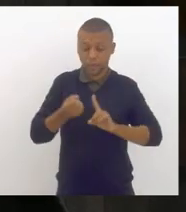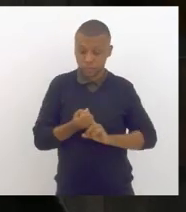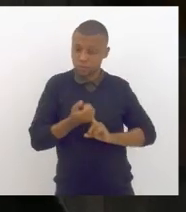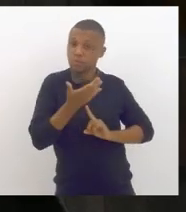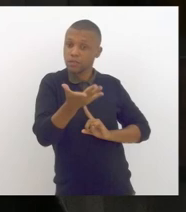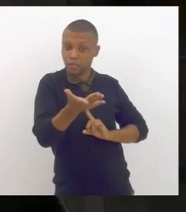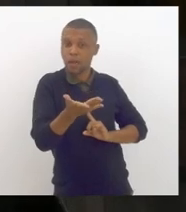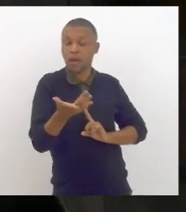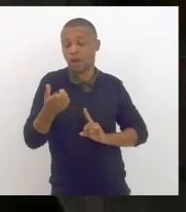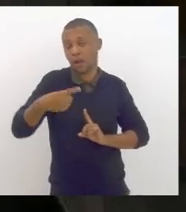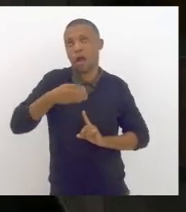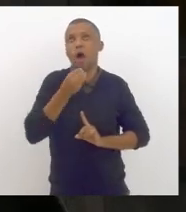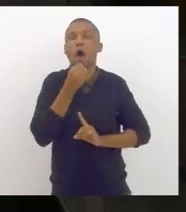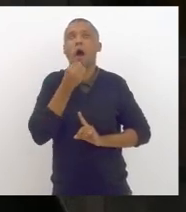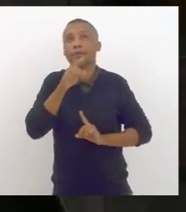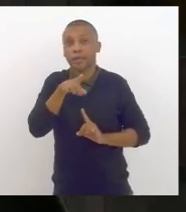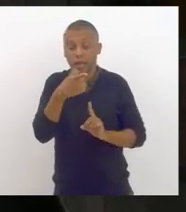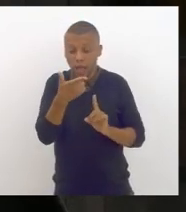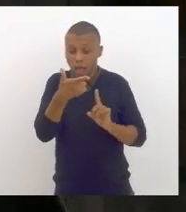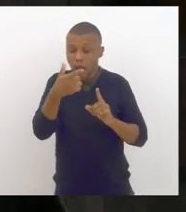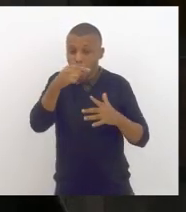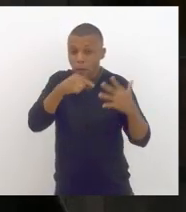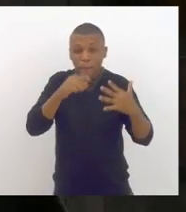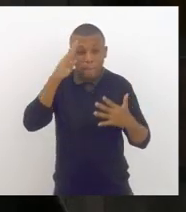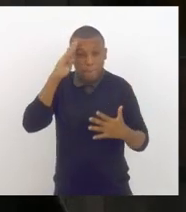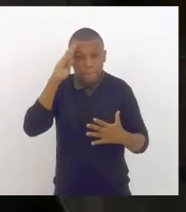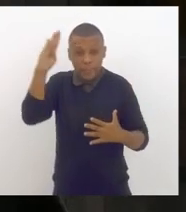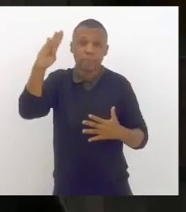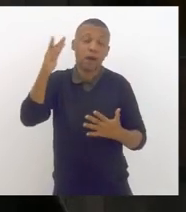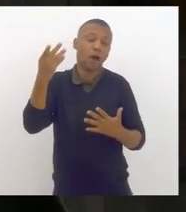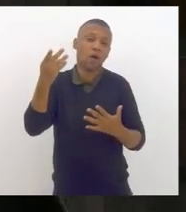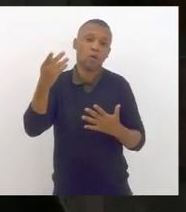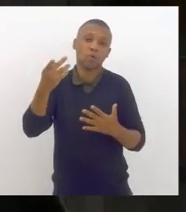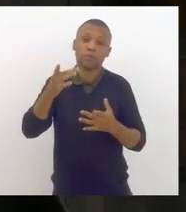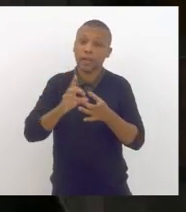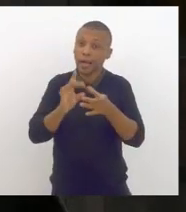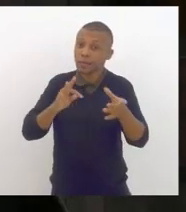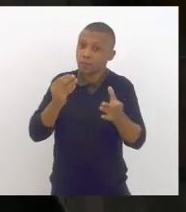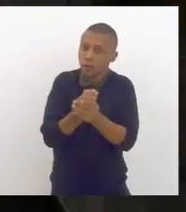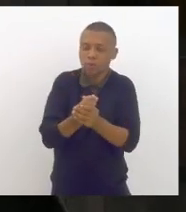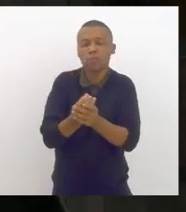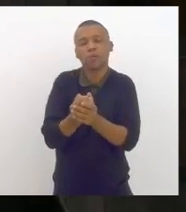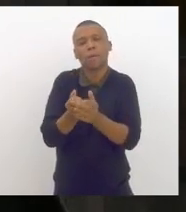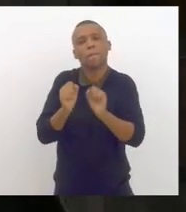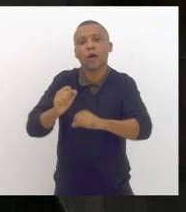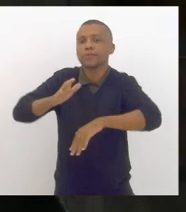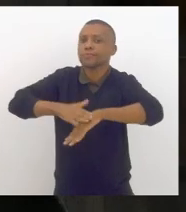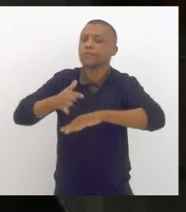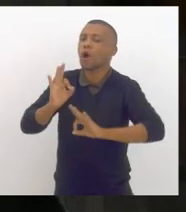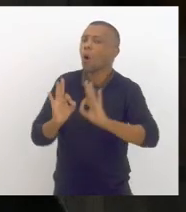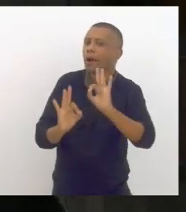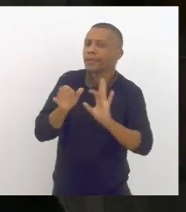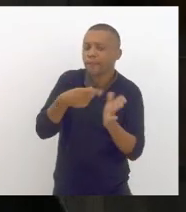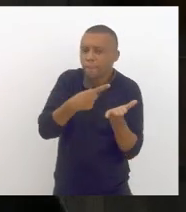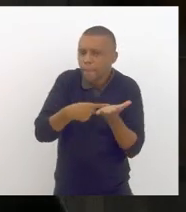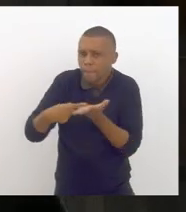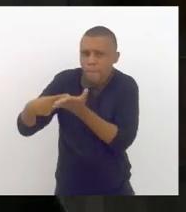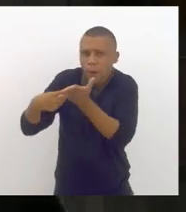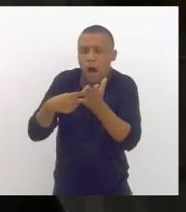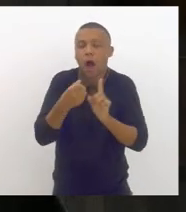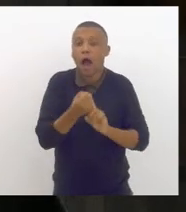uma um elemento pétreo da Democracia a liberdade de organização a liberdade de manifestação a liberdade de expressão